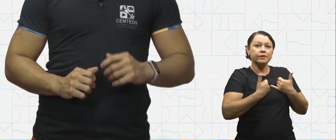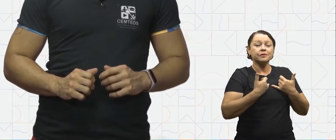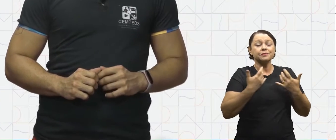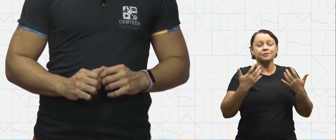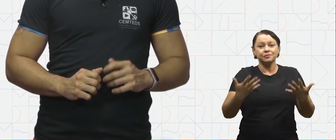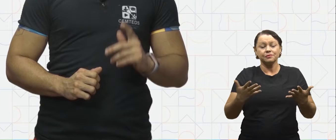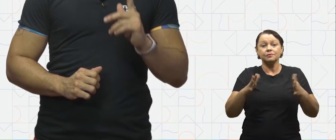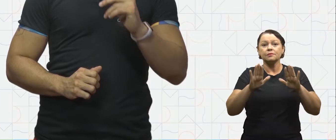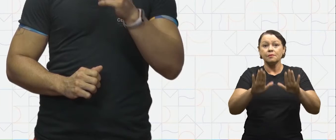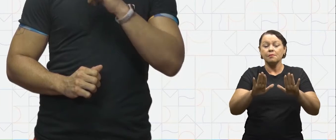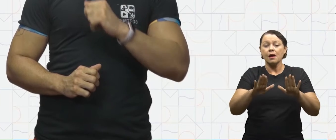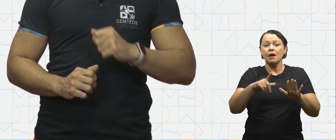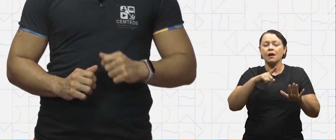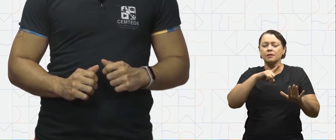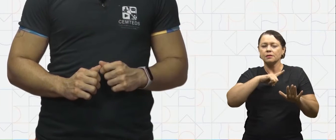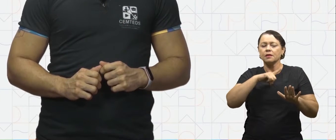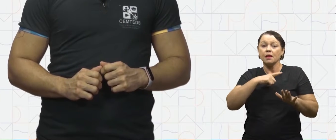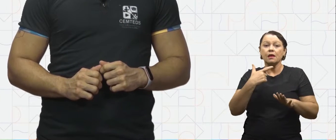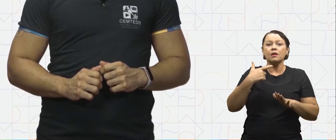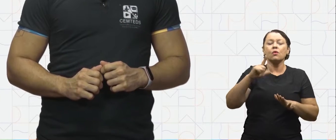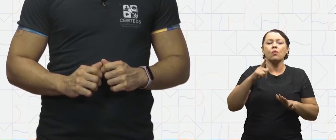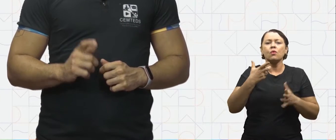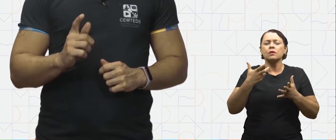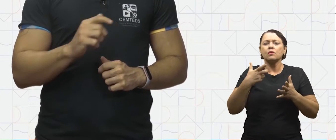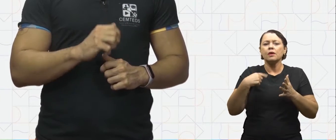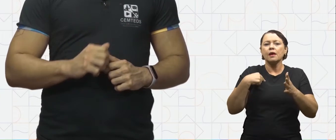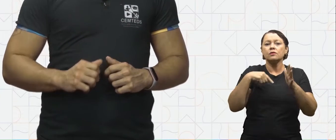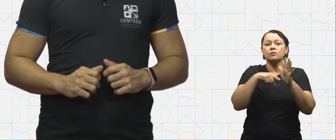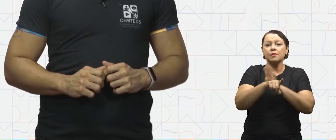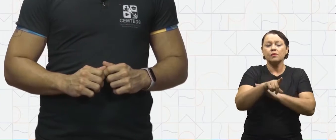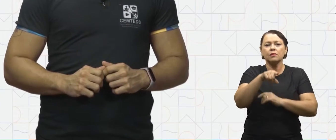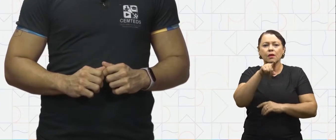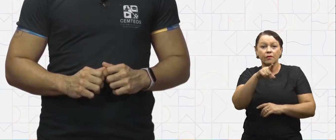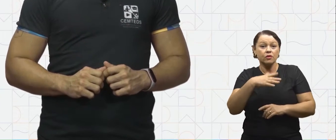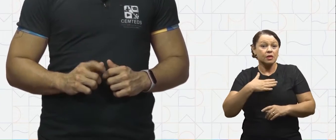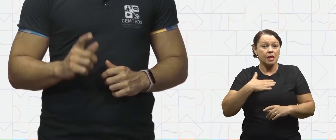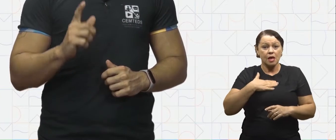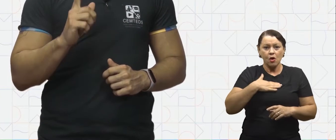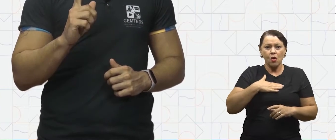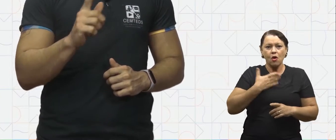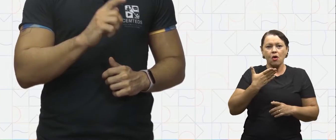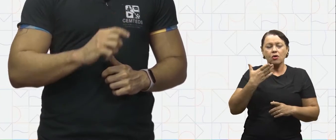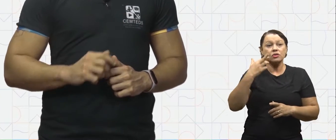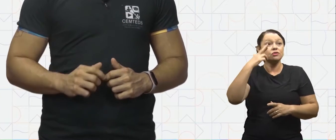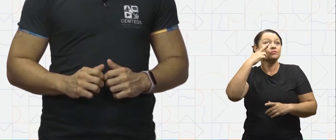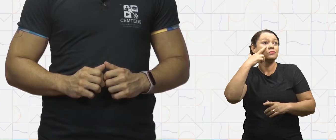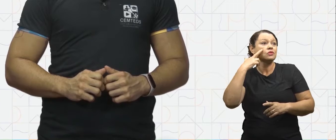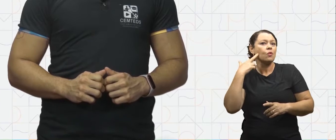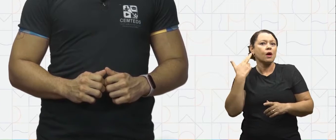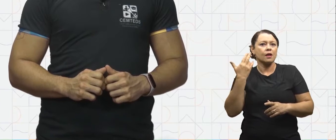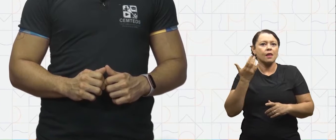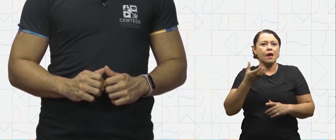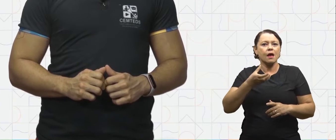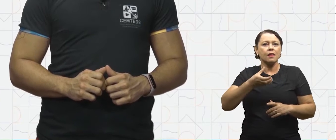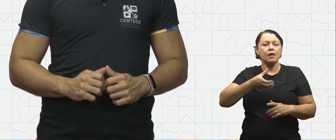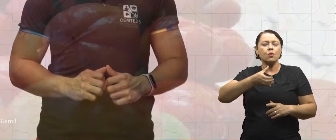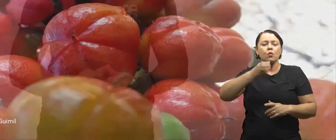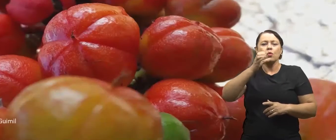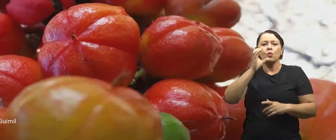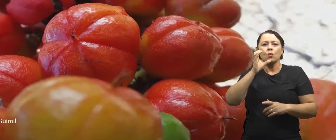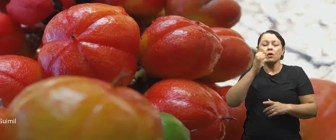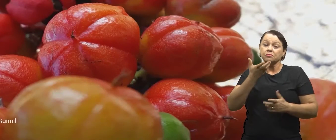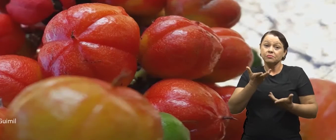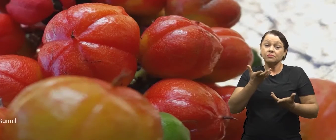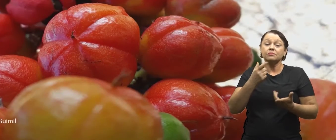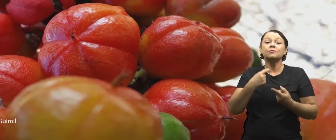antes de contar, eu vou te fazer uma pergunta. Você gosta de guaraná? Uma das bebidas mais tradicionais do Amazonas?